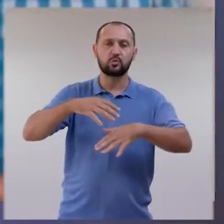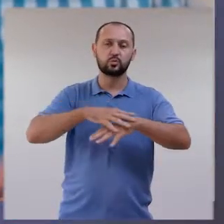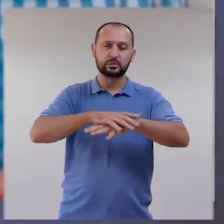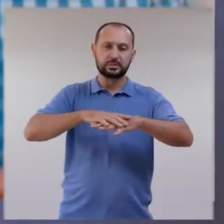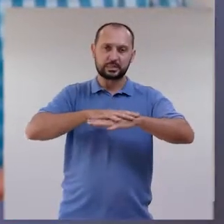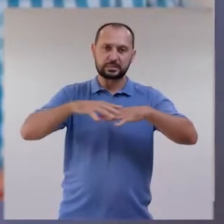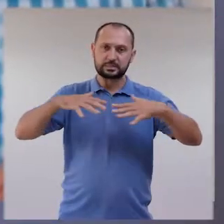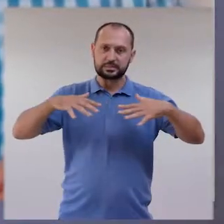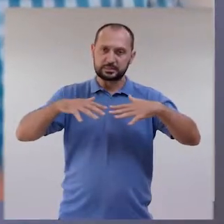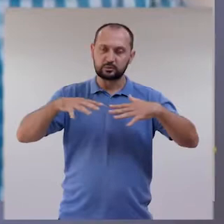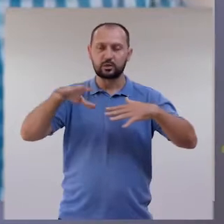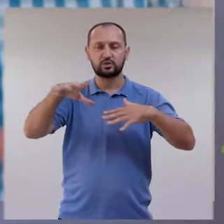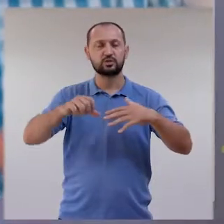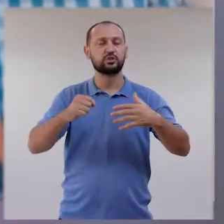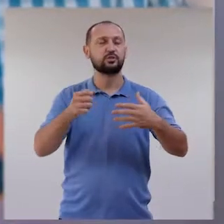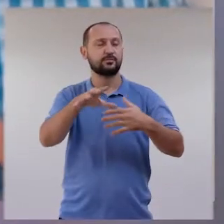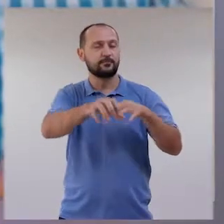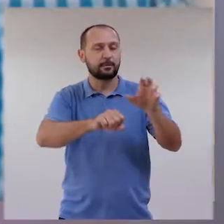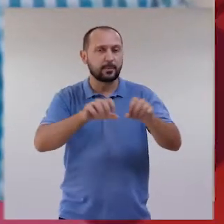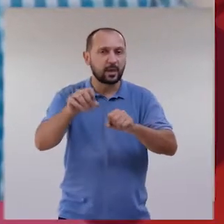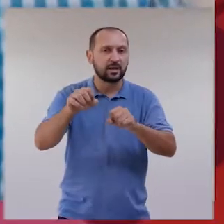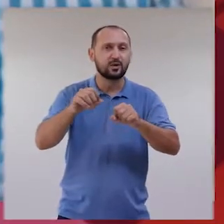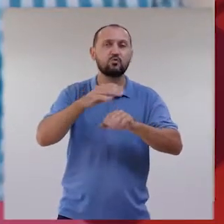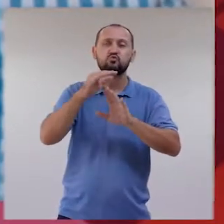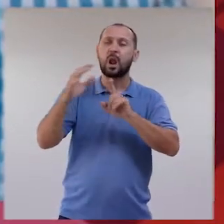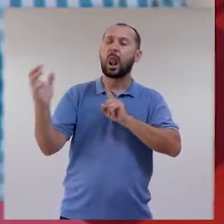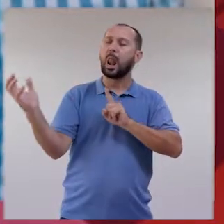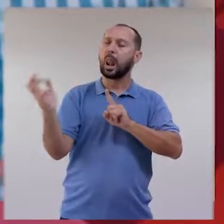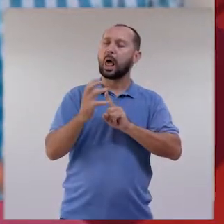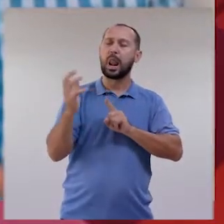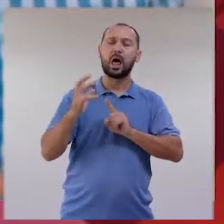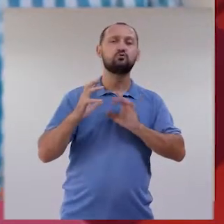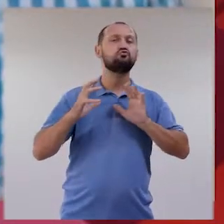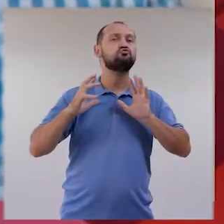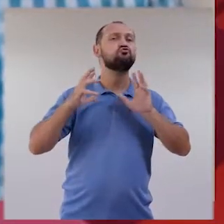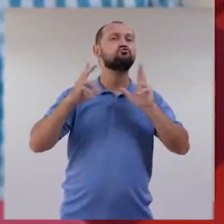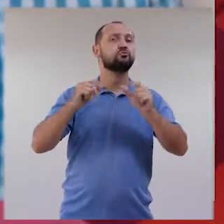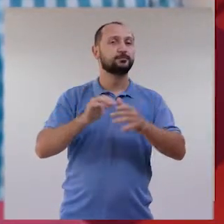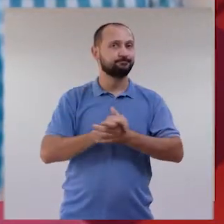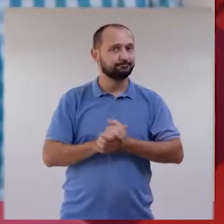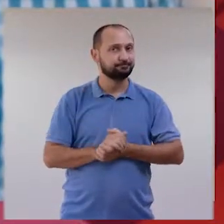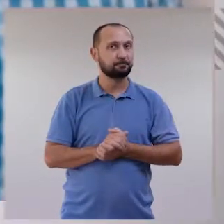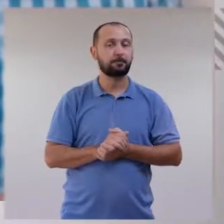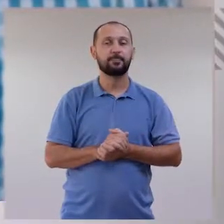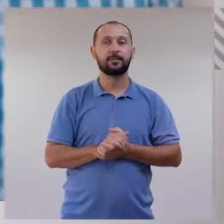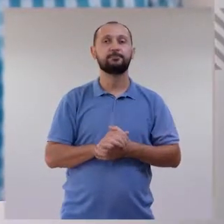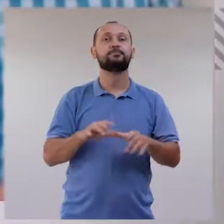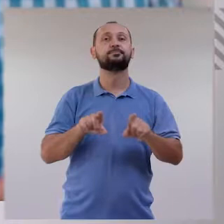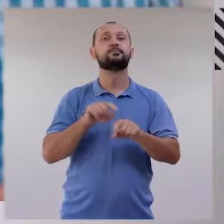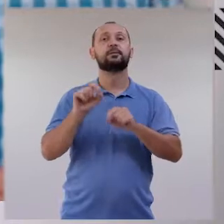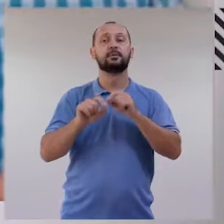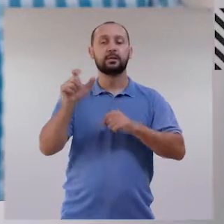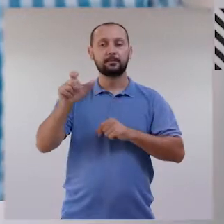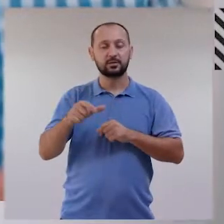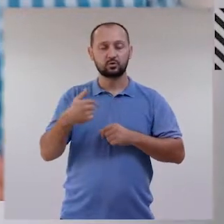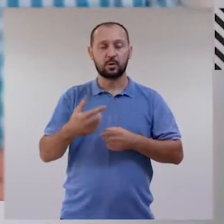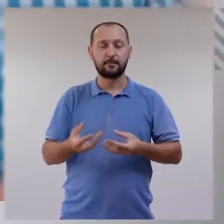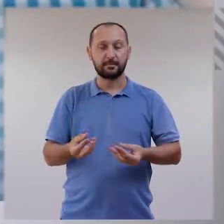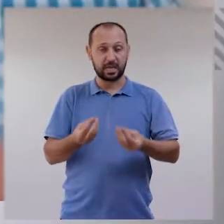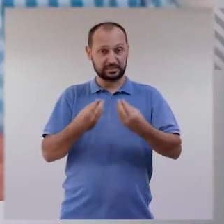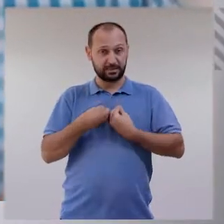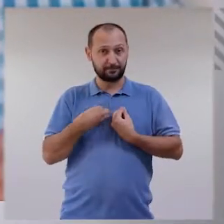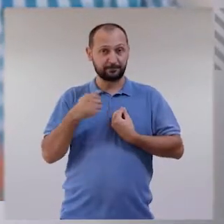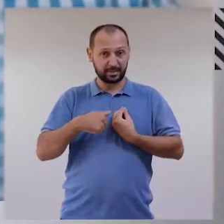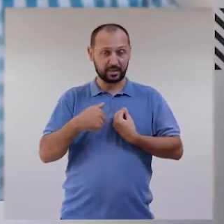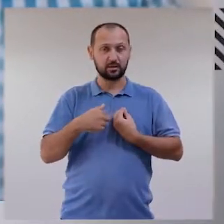dos tecidos, né, que a gente capta, né? Então, tudo afetou, sabe? A questão também do receptor,